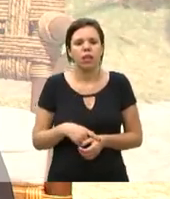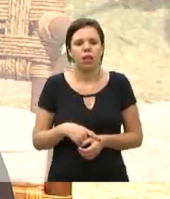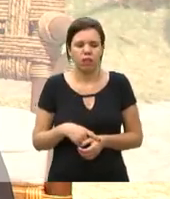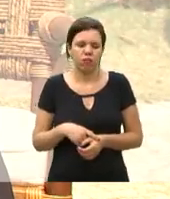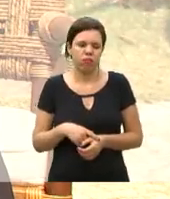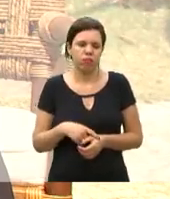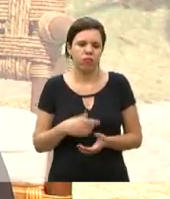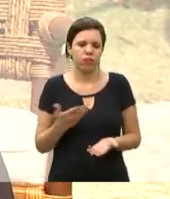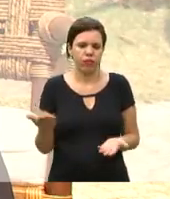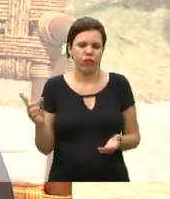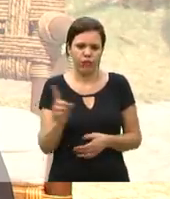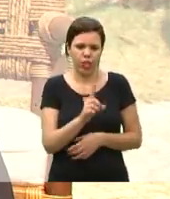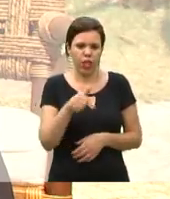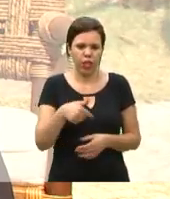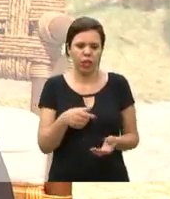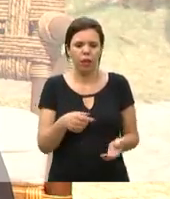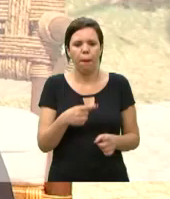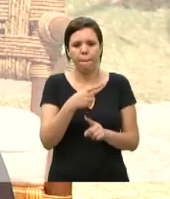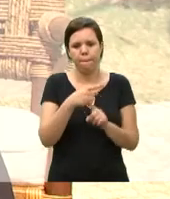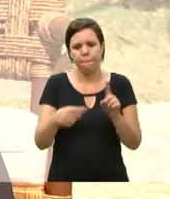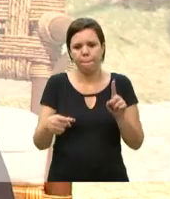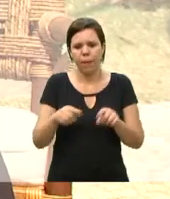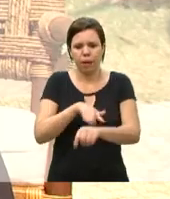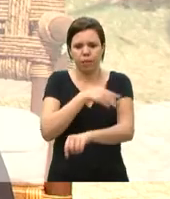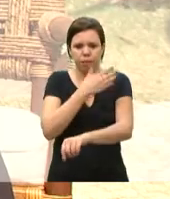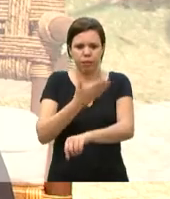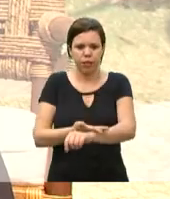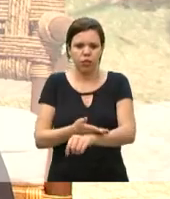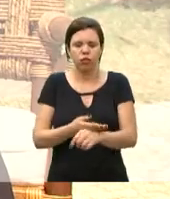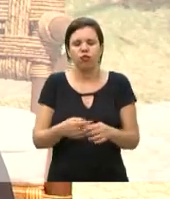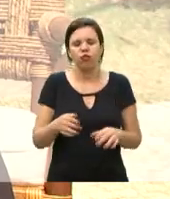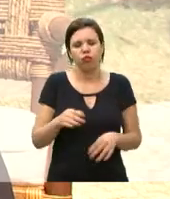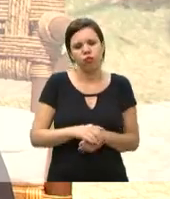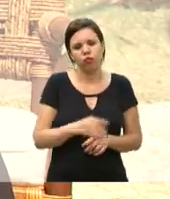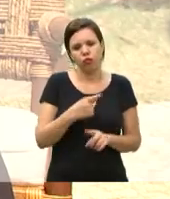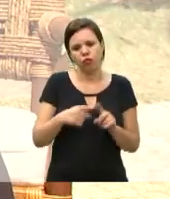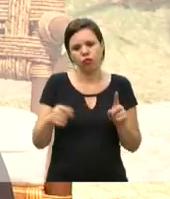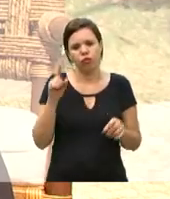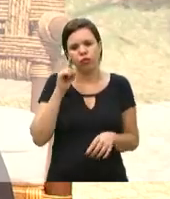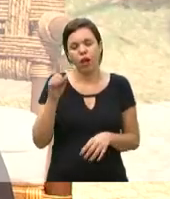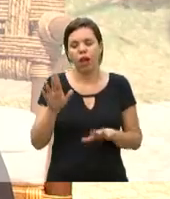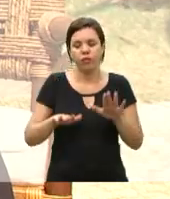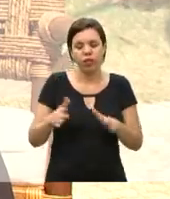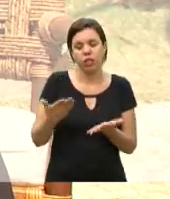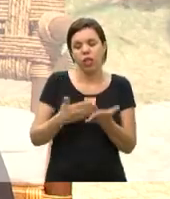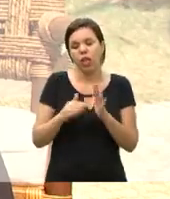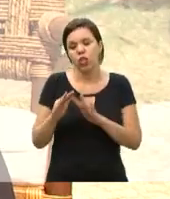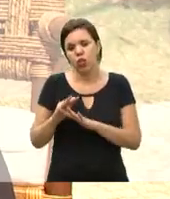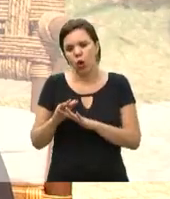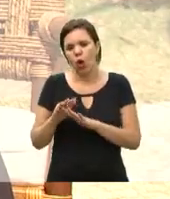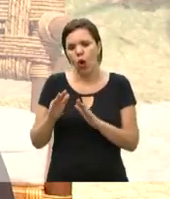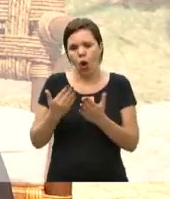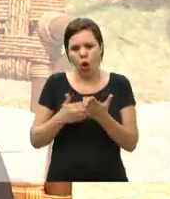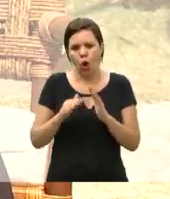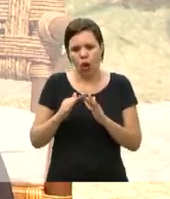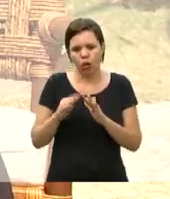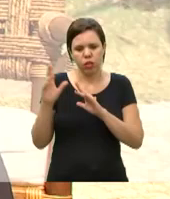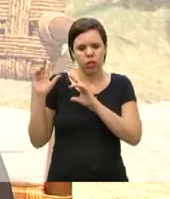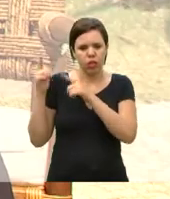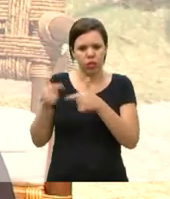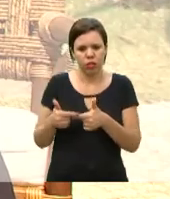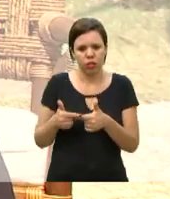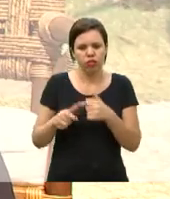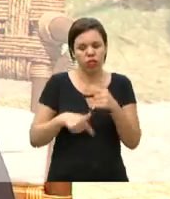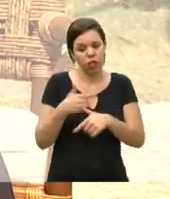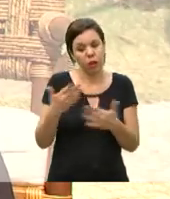meio período. Eu falo opção porque muitas vezes quem está na escola regular ou quem está trabalhando